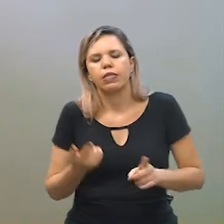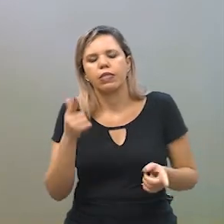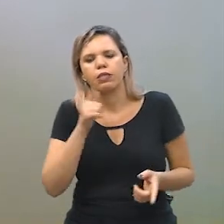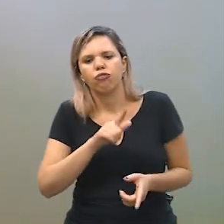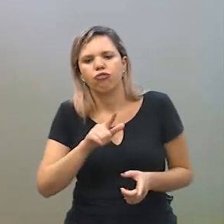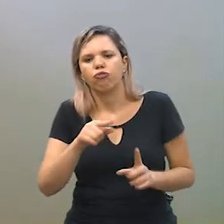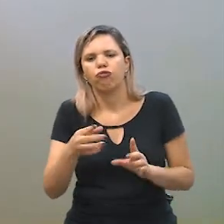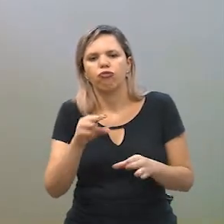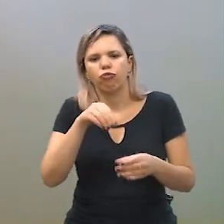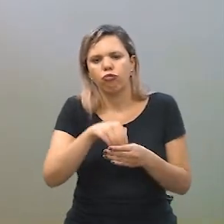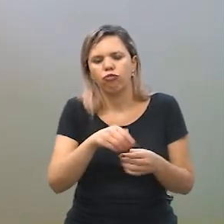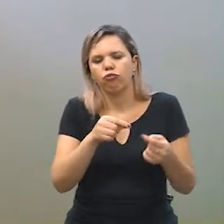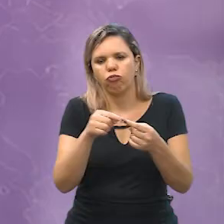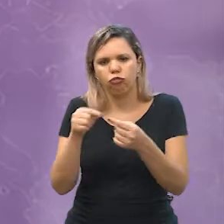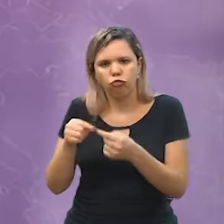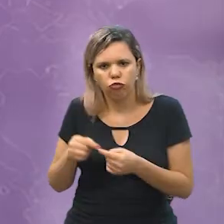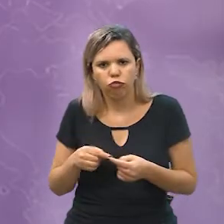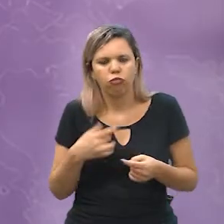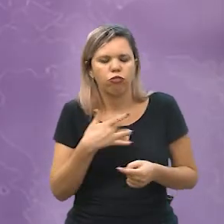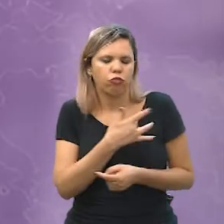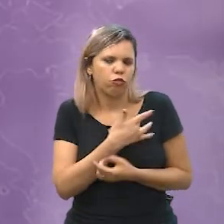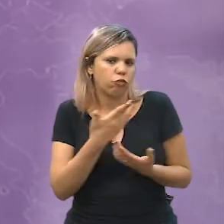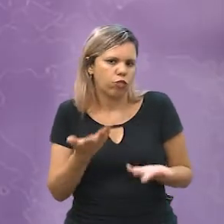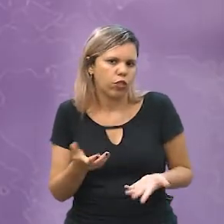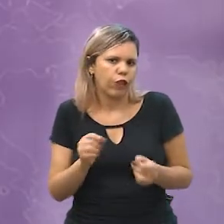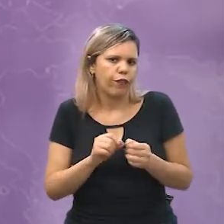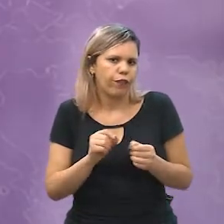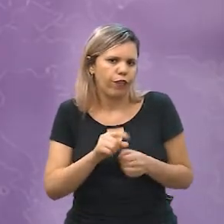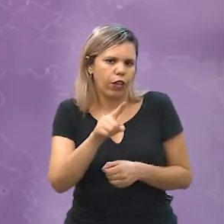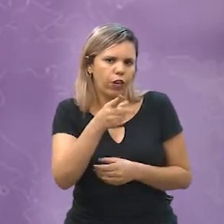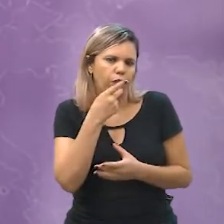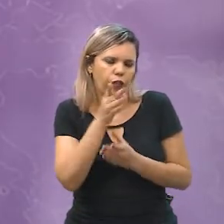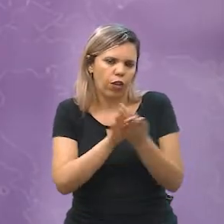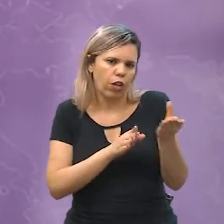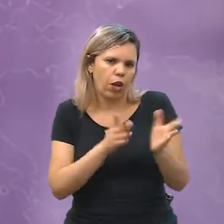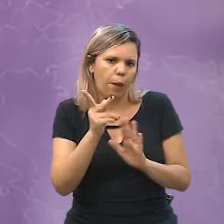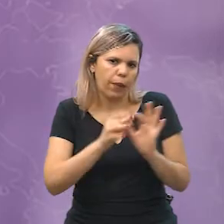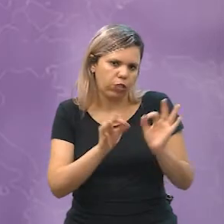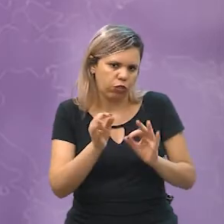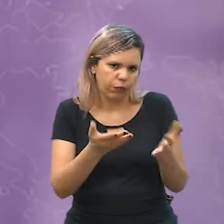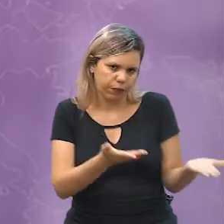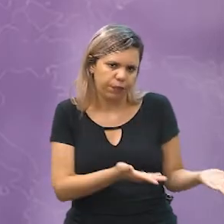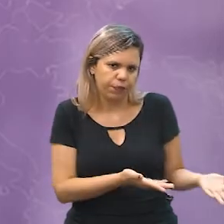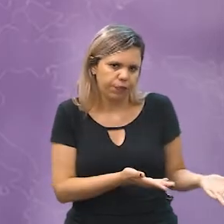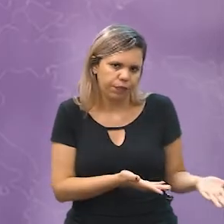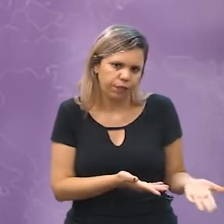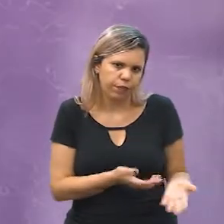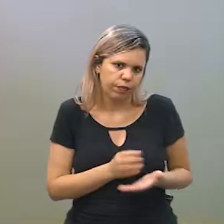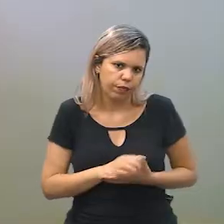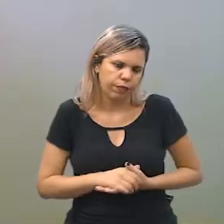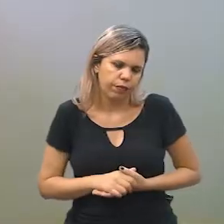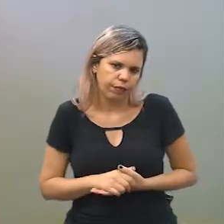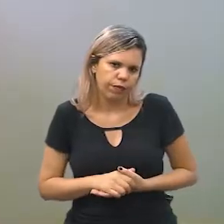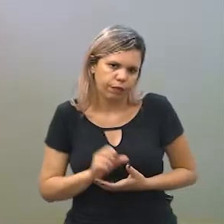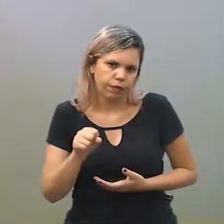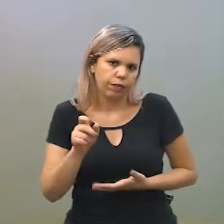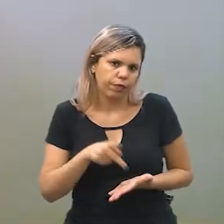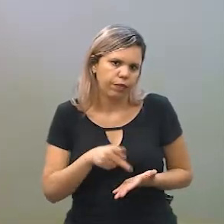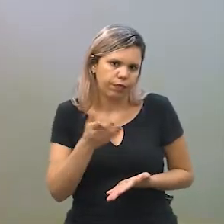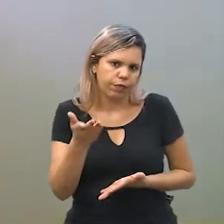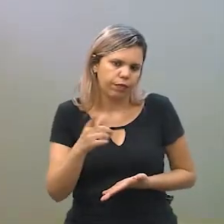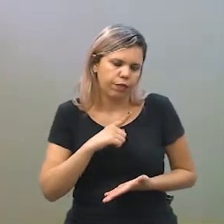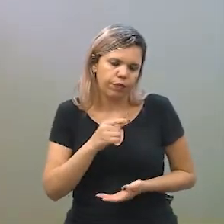colocar ela grávida em melhores condições de saúde. Mas para isso tem que fazer o que a senhora falou do planejamento, né? Exatamente. Eu